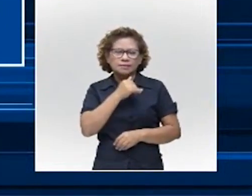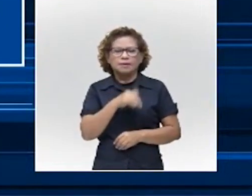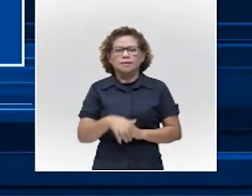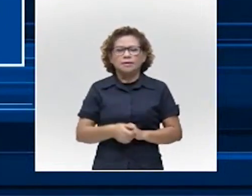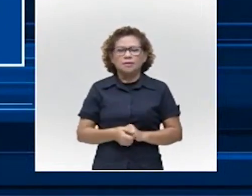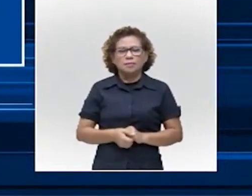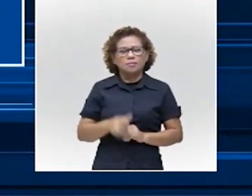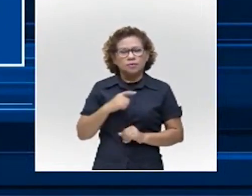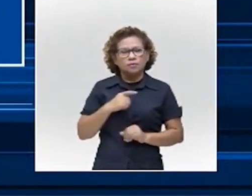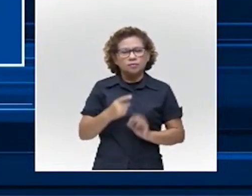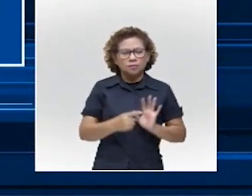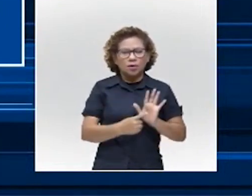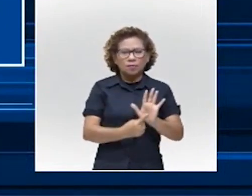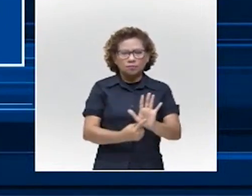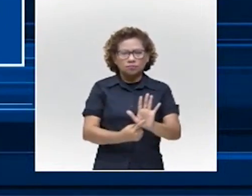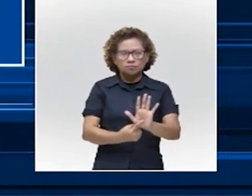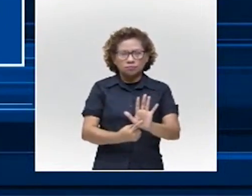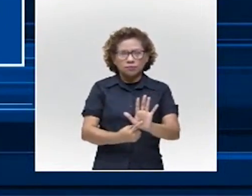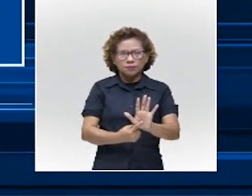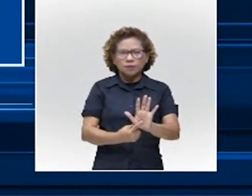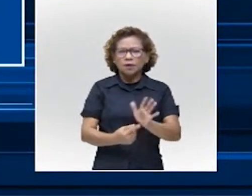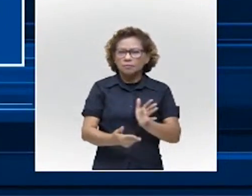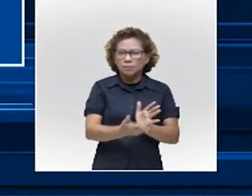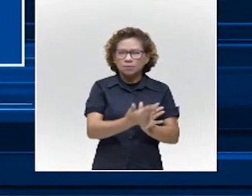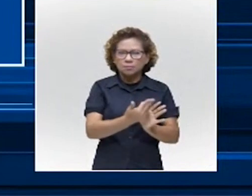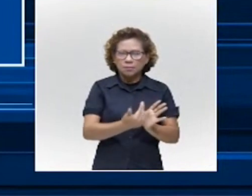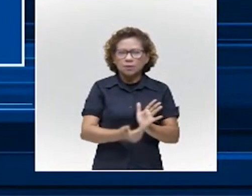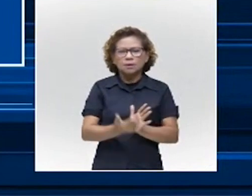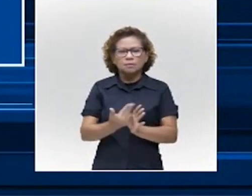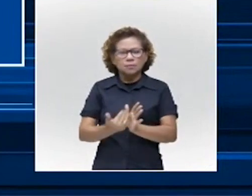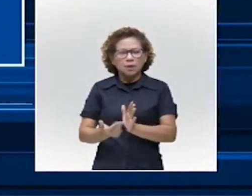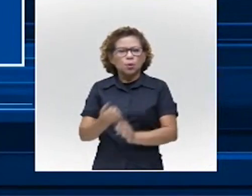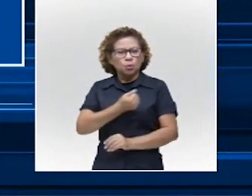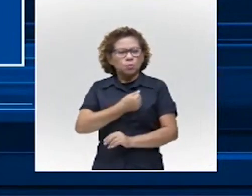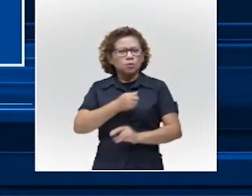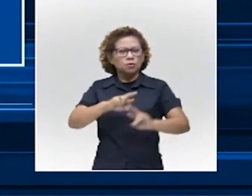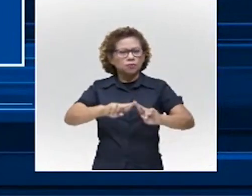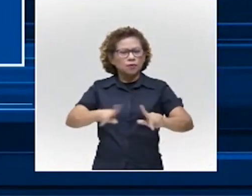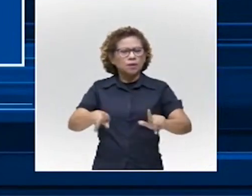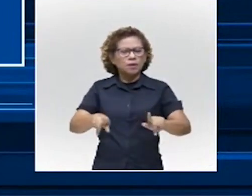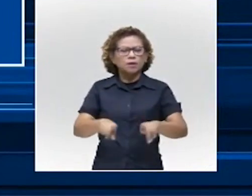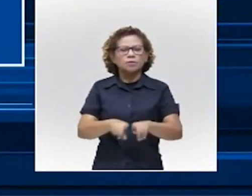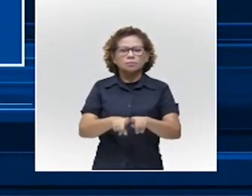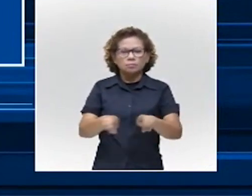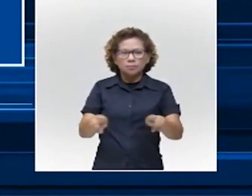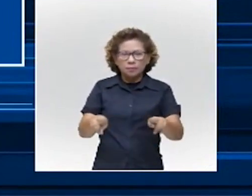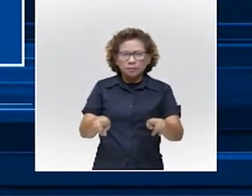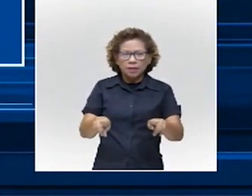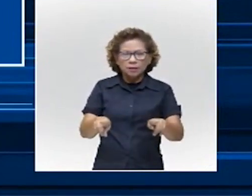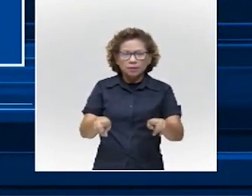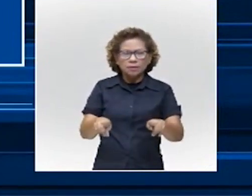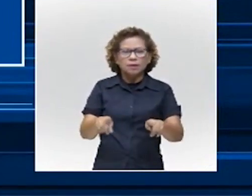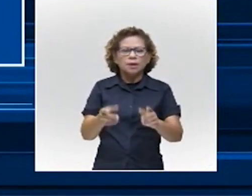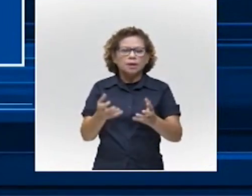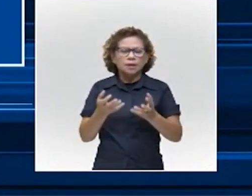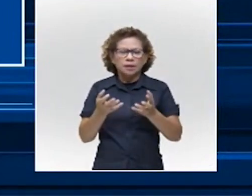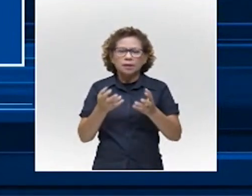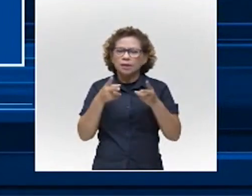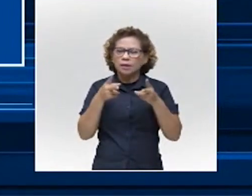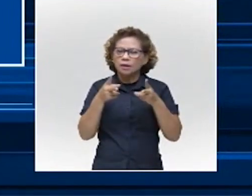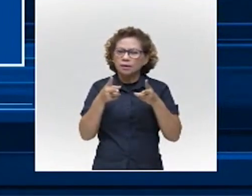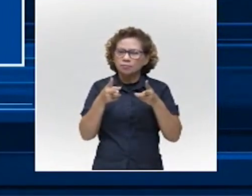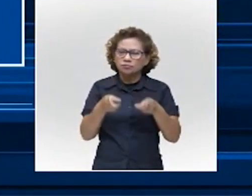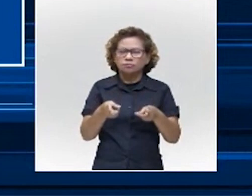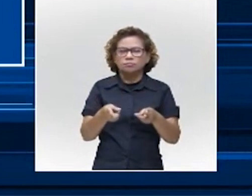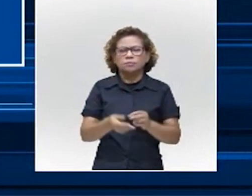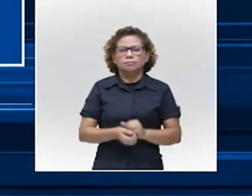apesar de terem valores numéricos diferentes, elas nos mostram visualmente que elas querem determinar a mesma coisa.